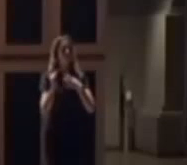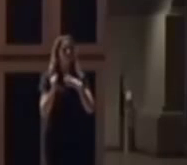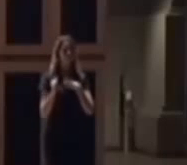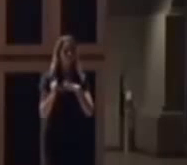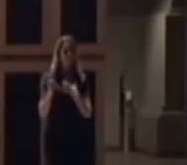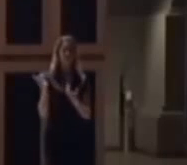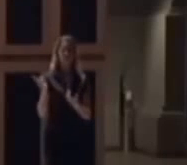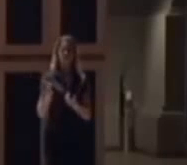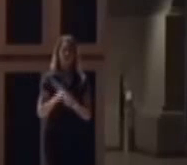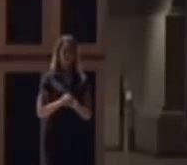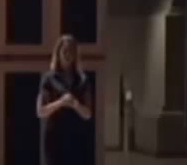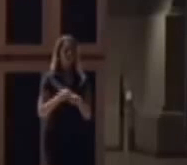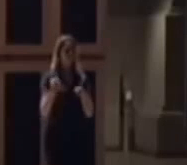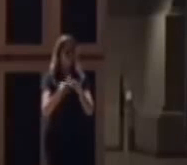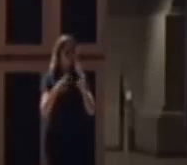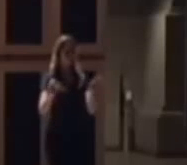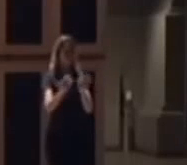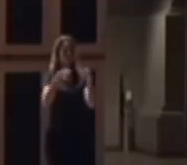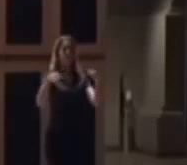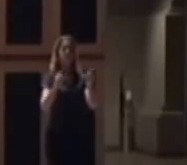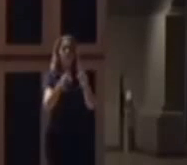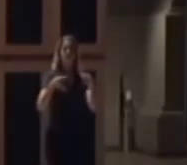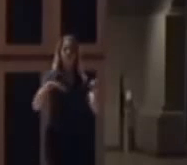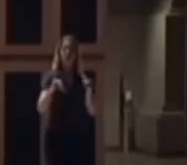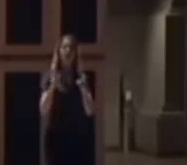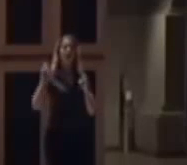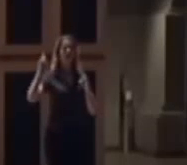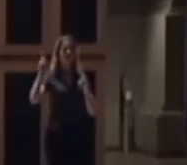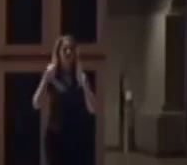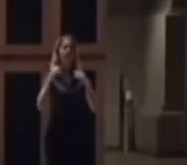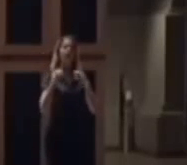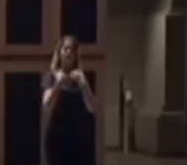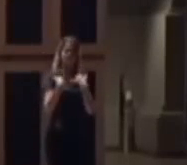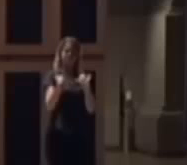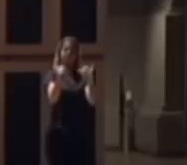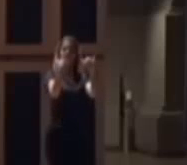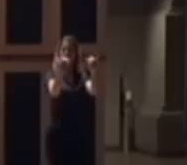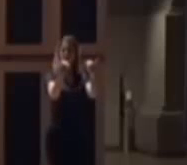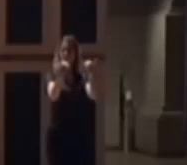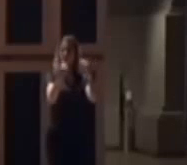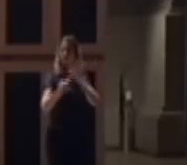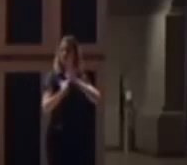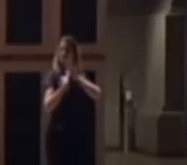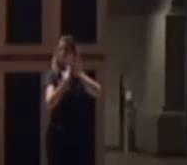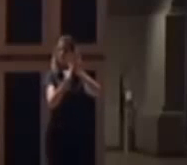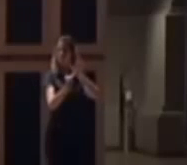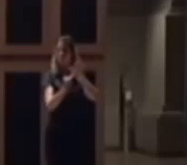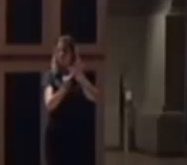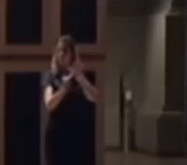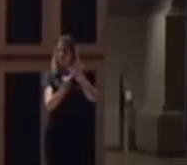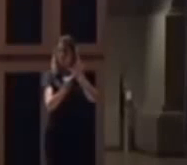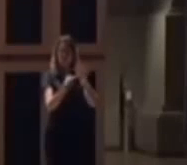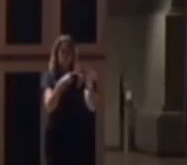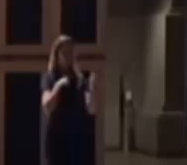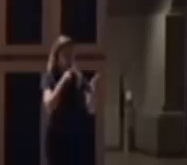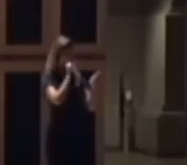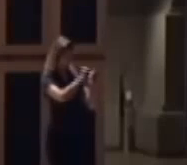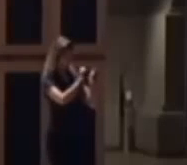hoje, a Filarmônica se apresenta no Palácio das Artes, que tem uma agenda